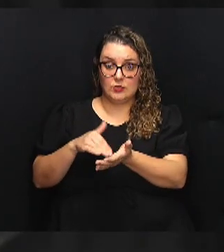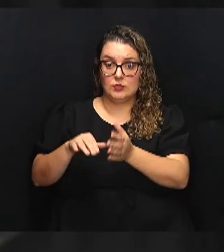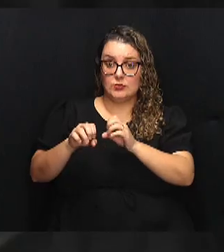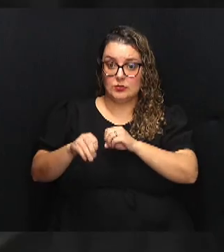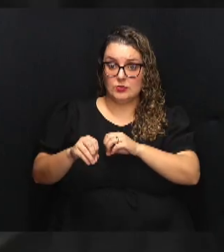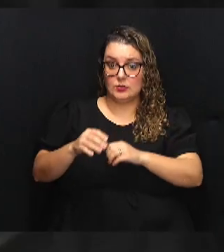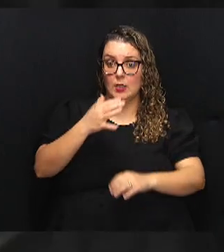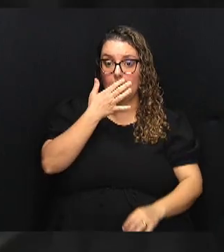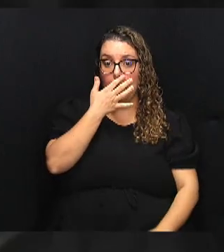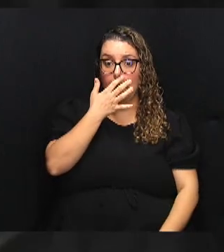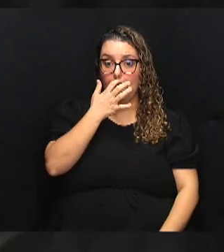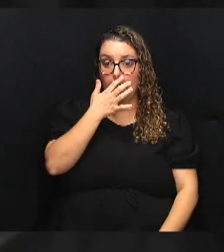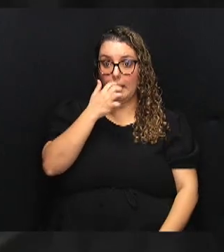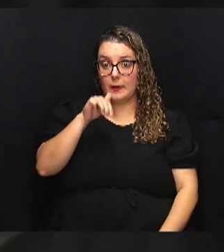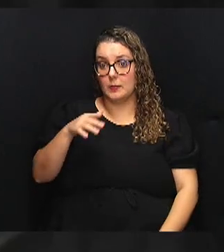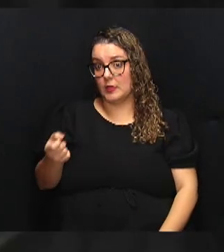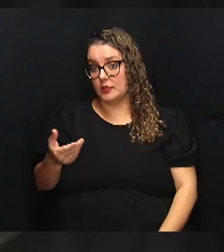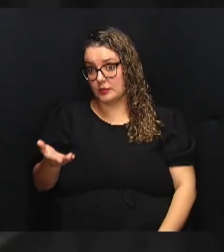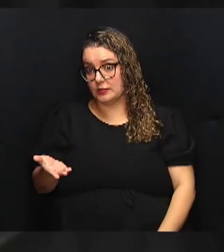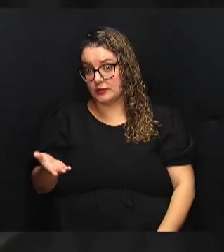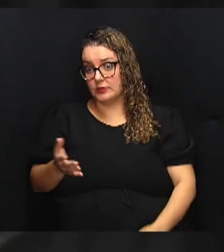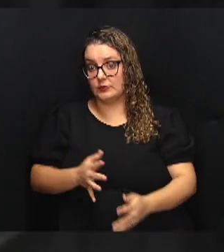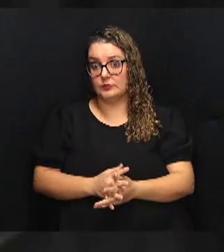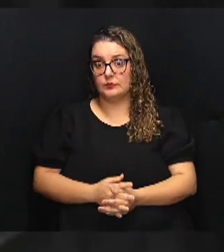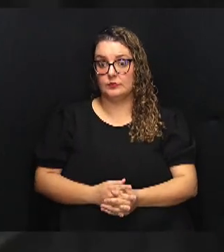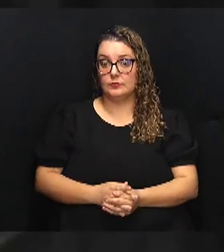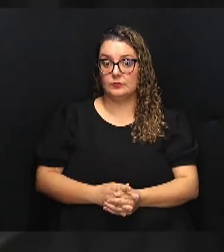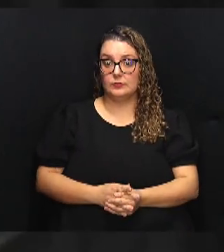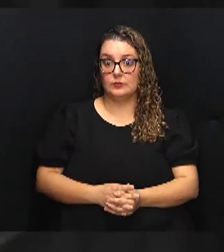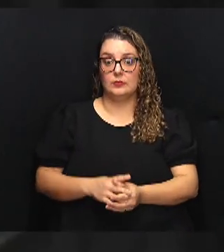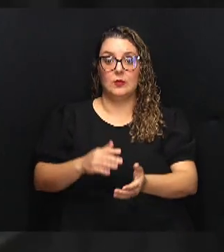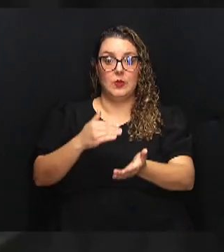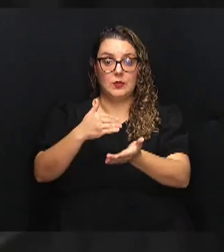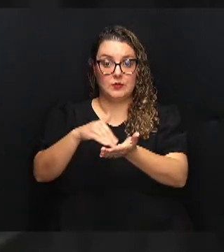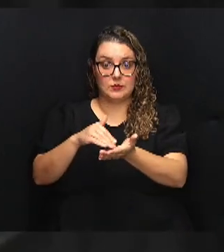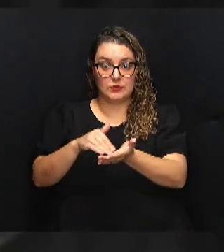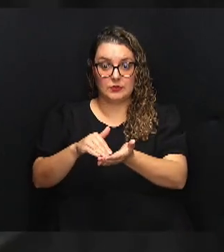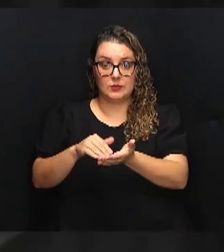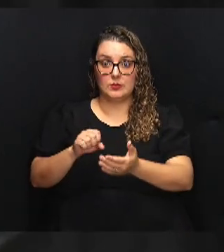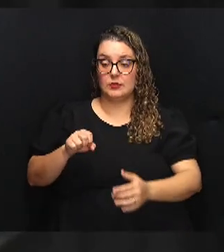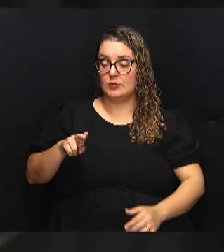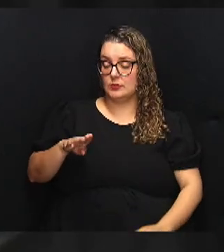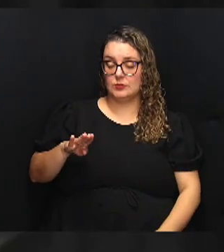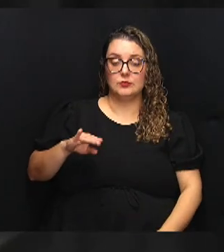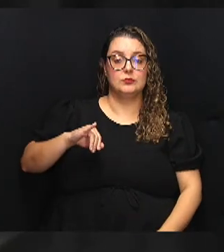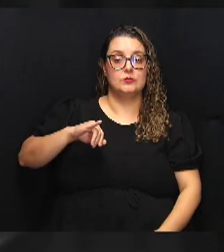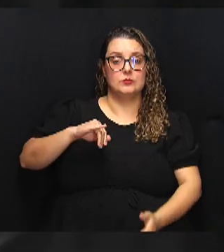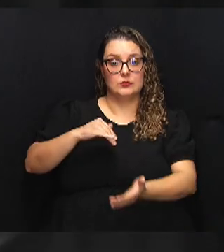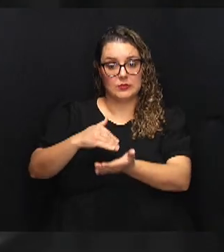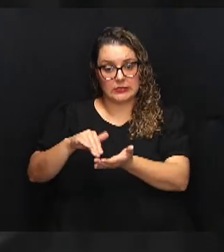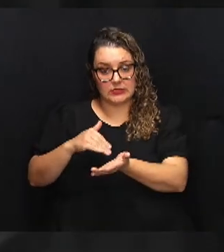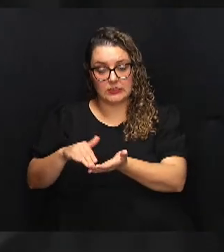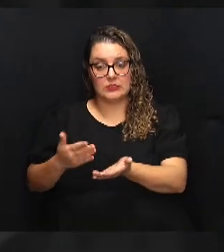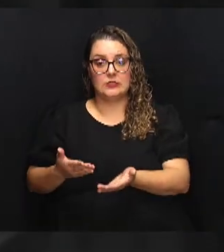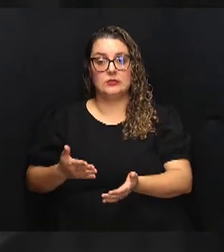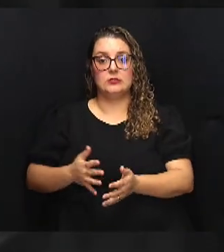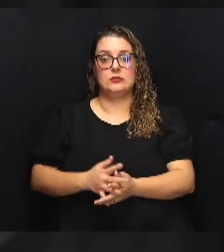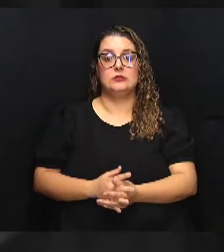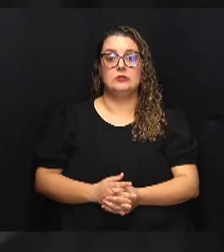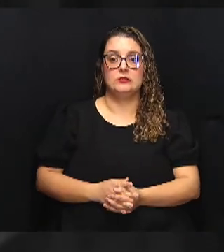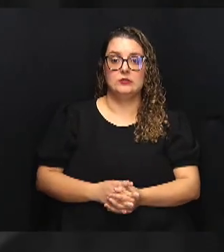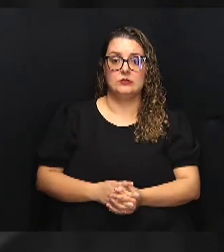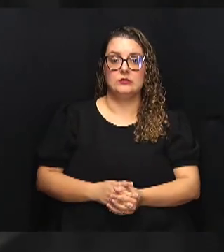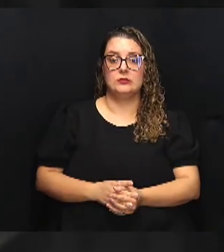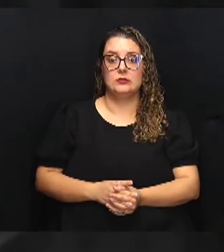Educação, e mais do que isso, né? Vamos dizer, ao secretário, ao subsecretário, a parte diretiva,